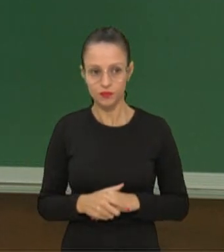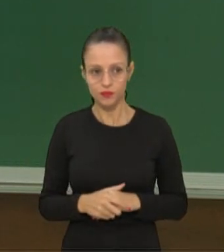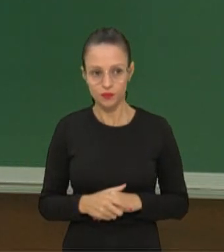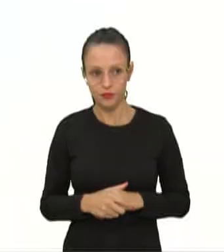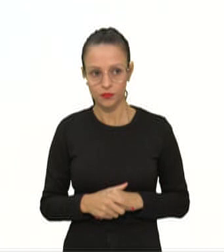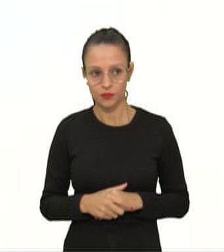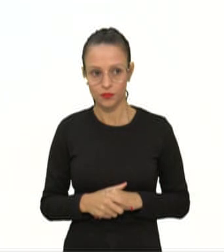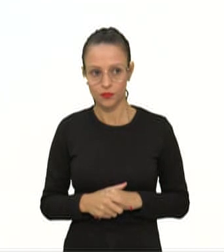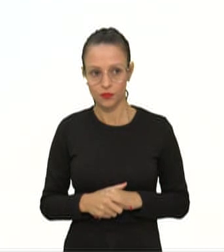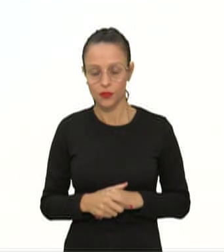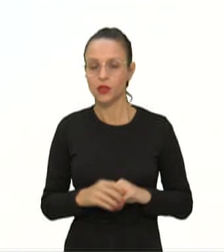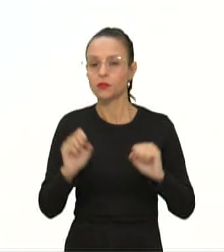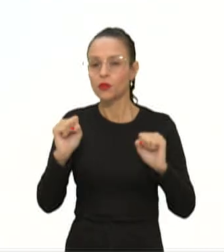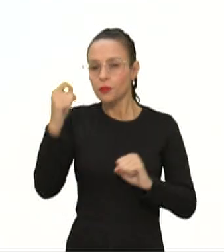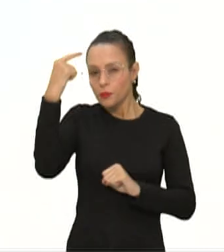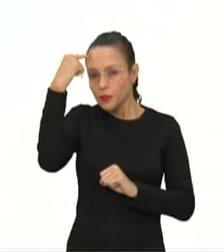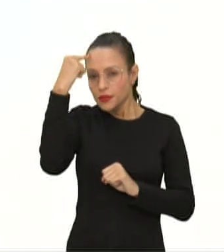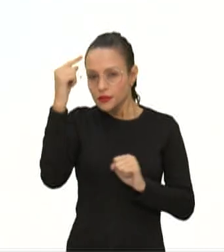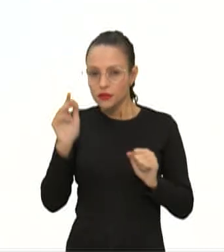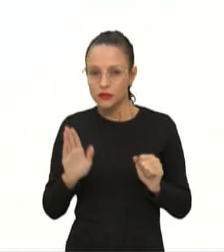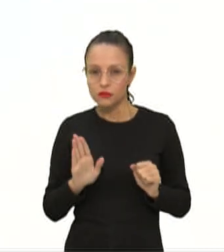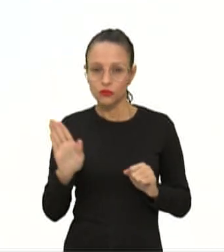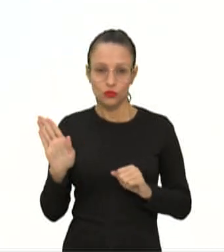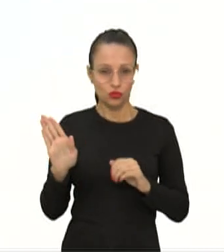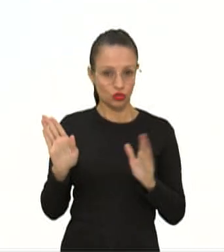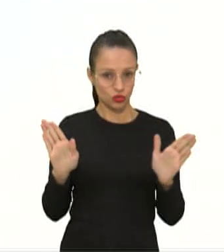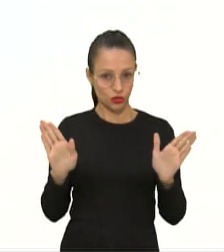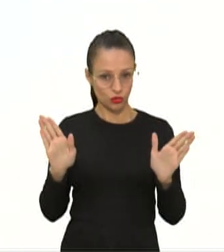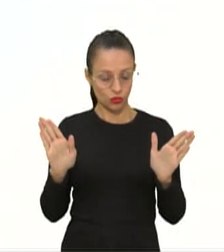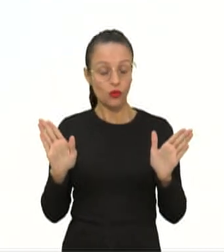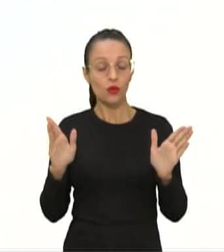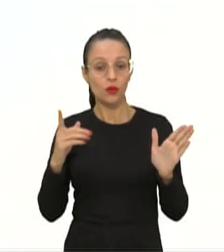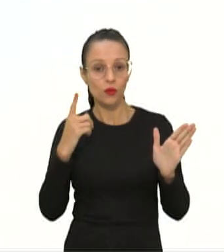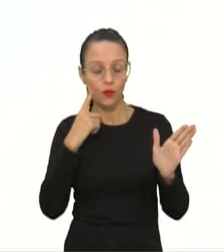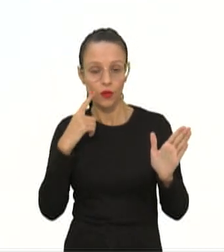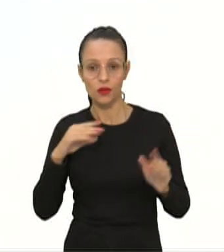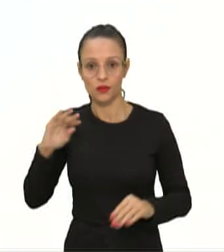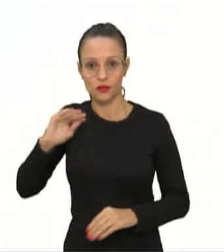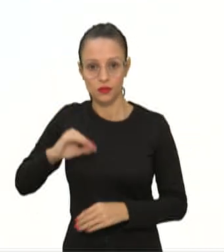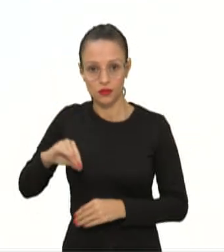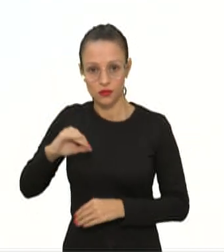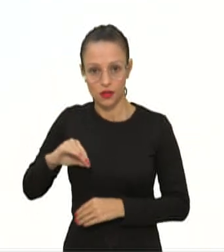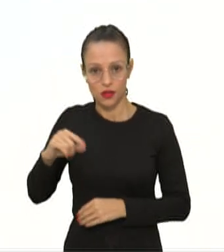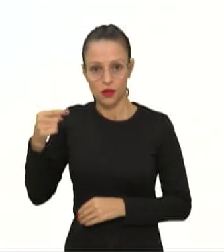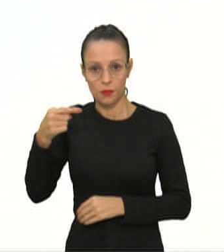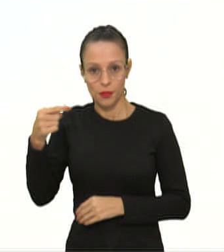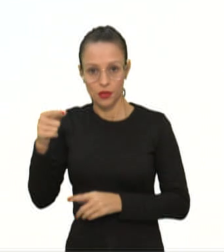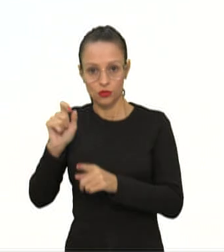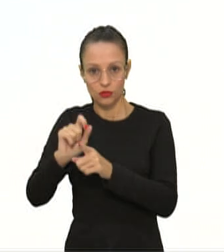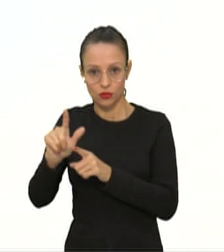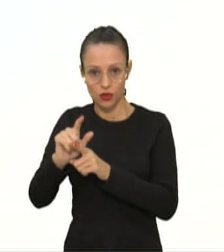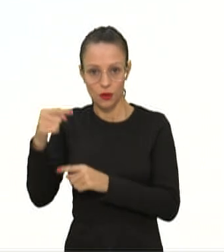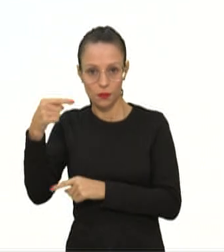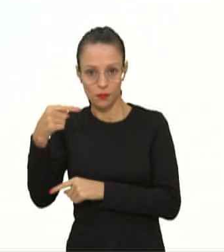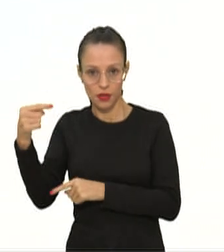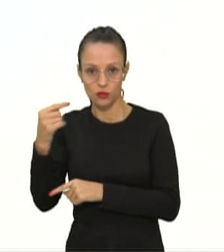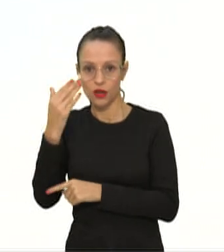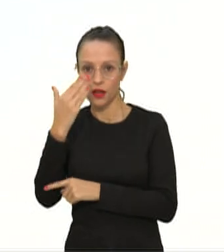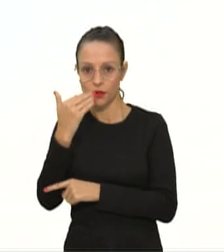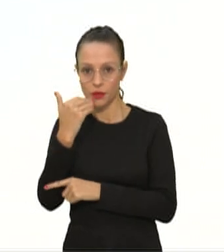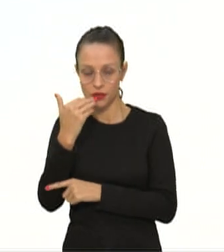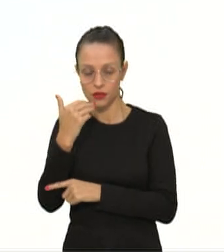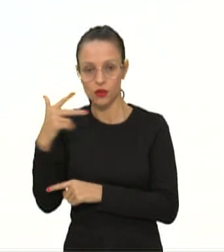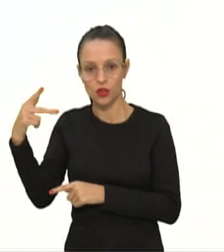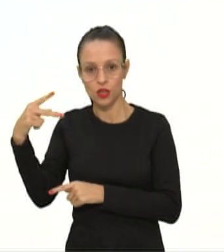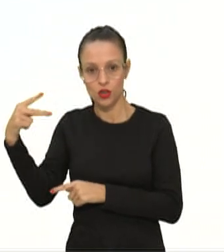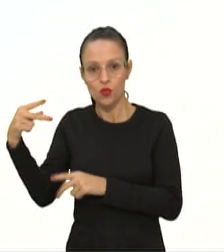Olha só, eu posso pensar de duas maneiras. Ou eu vejo o salário menos o aluguel, menos a alimentação,